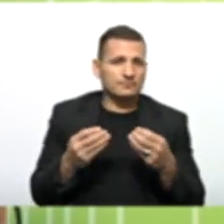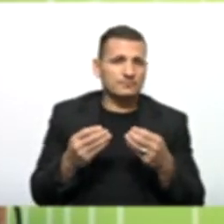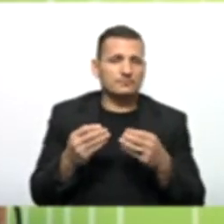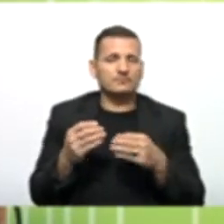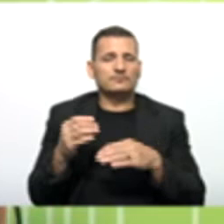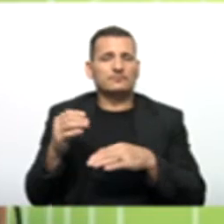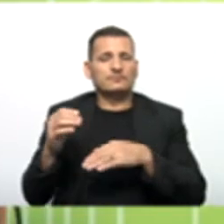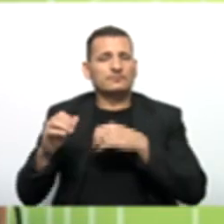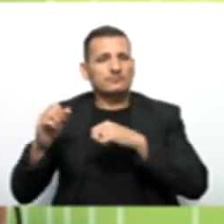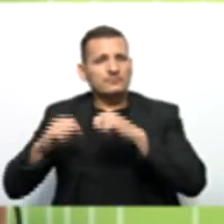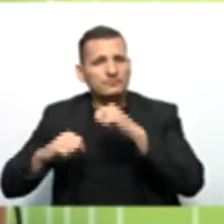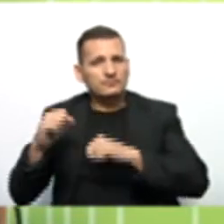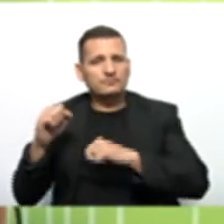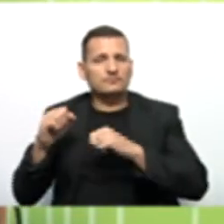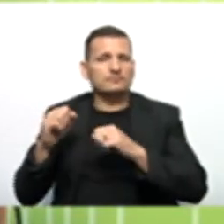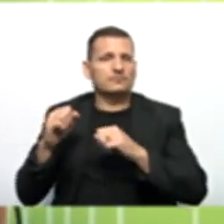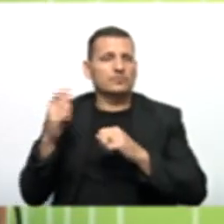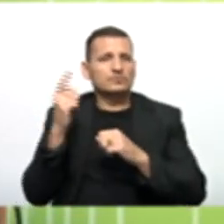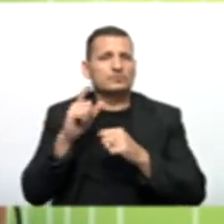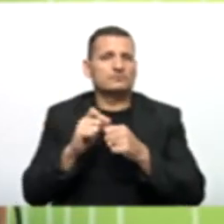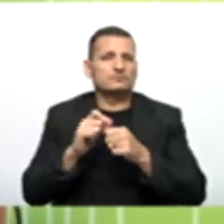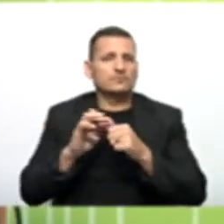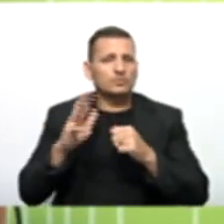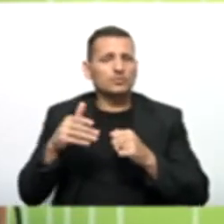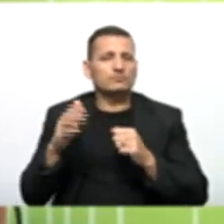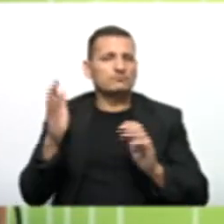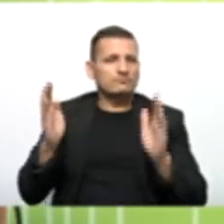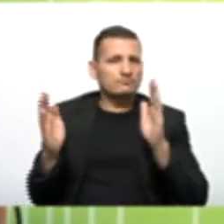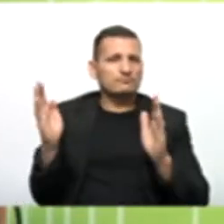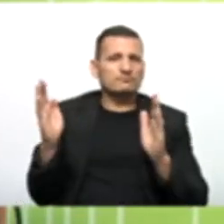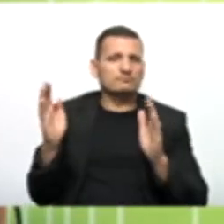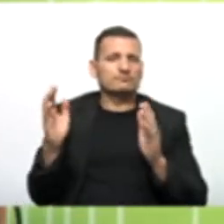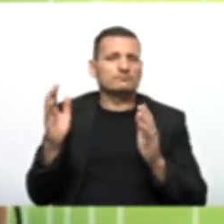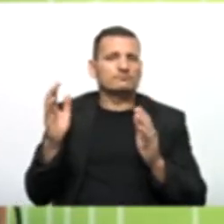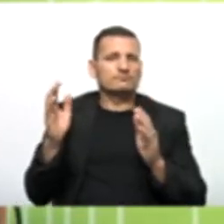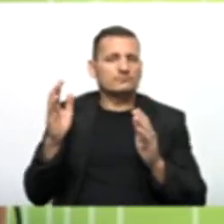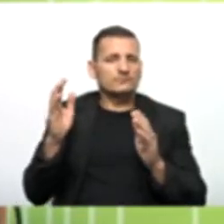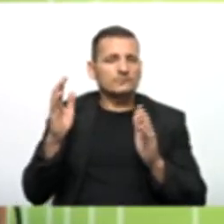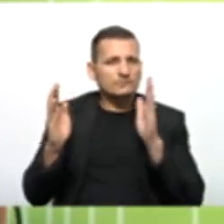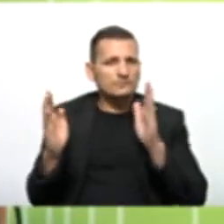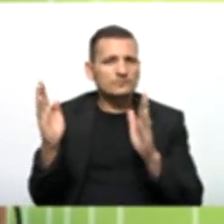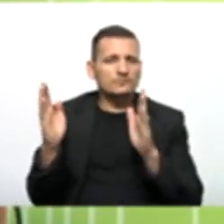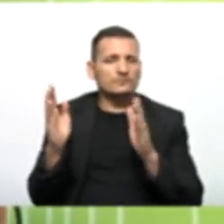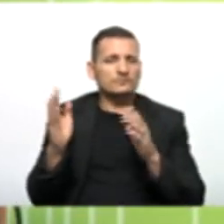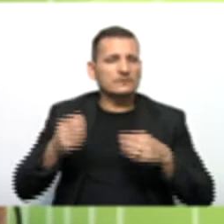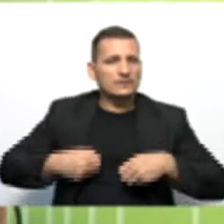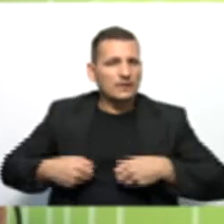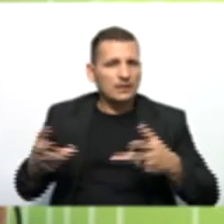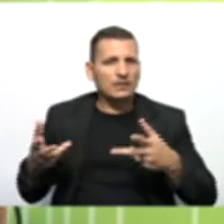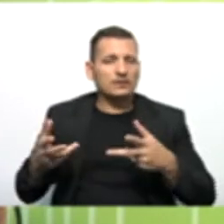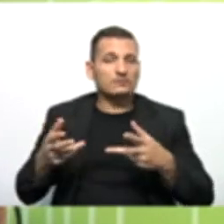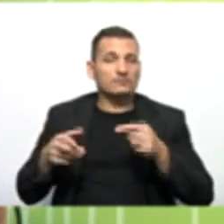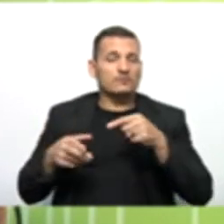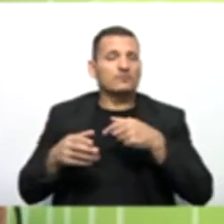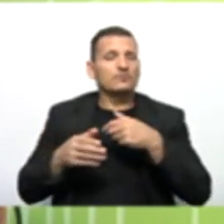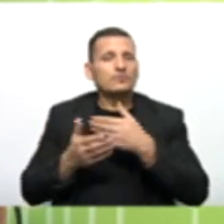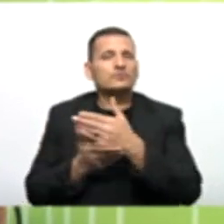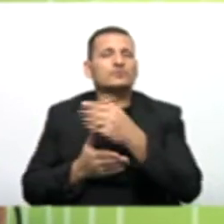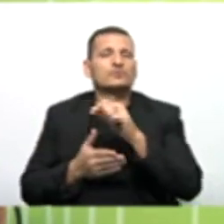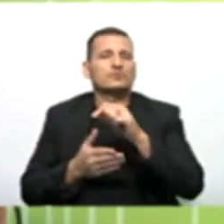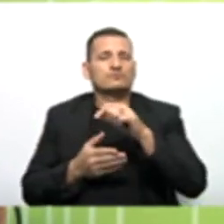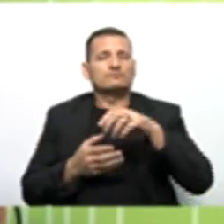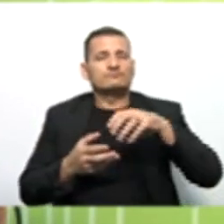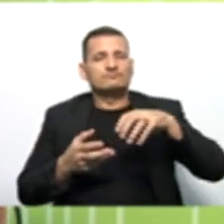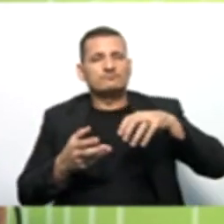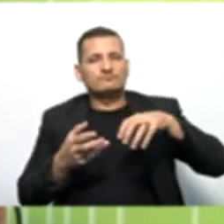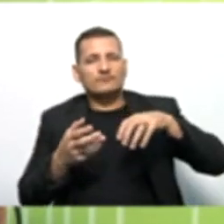poder realizar tudo ali dentro do prazo, dentro do custo. Nessa época aqui, a gente estava começando a ter automação dos processos industriais, então